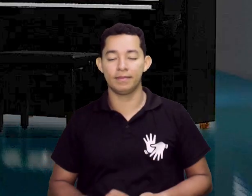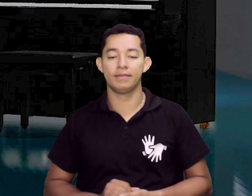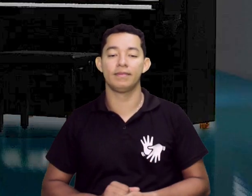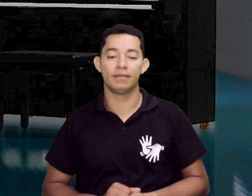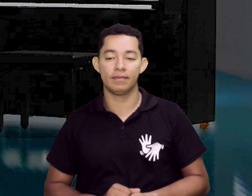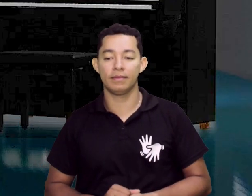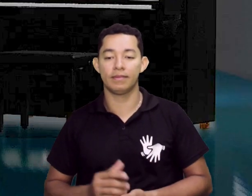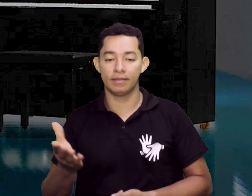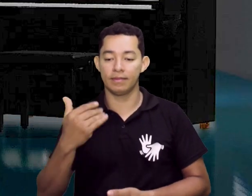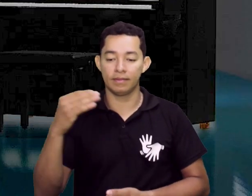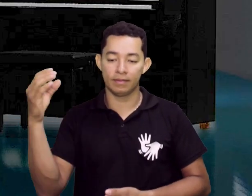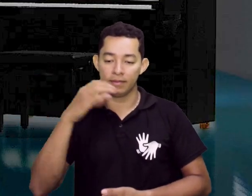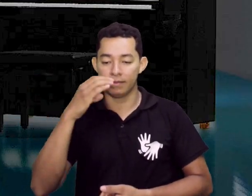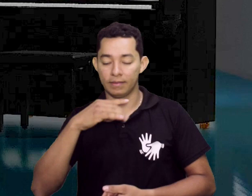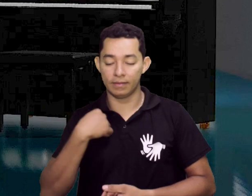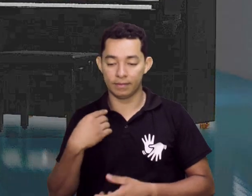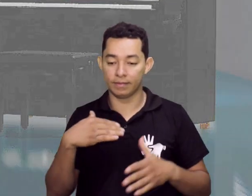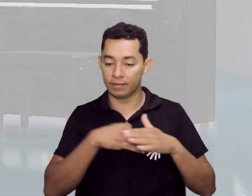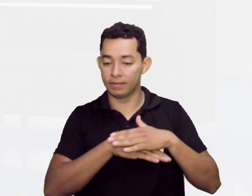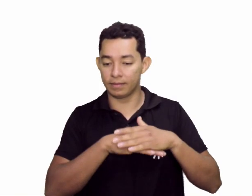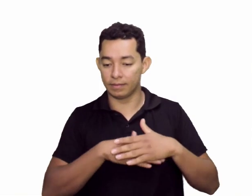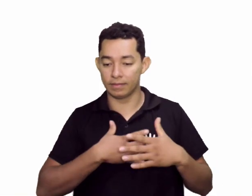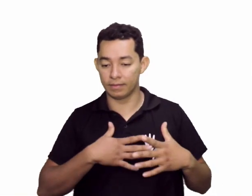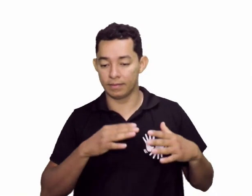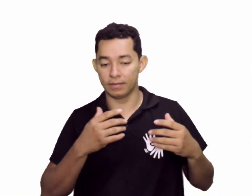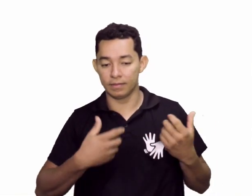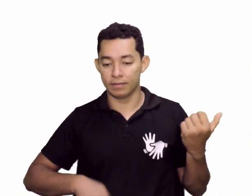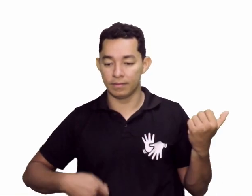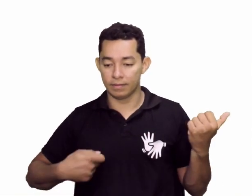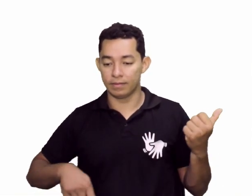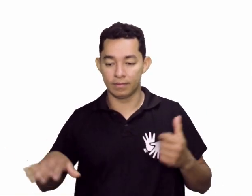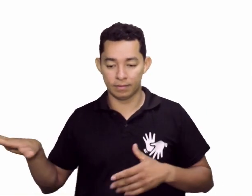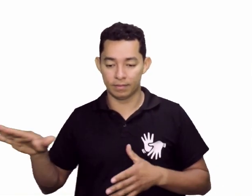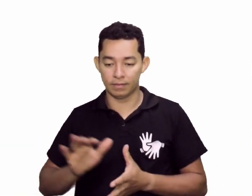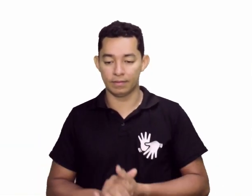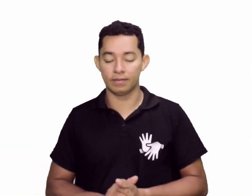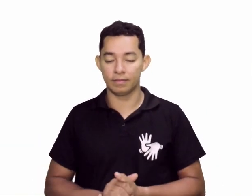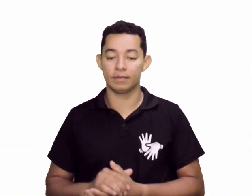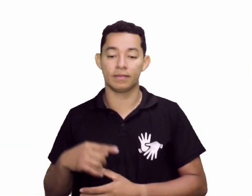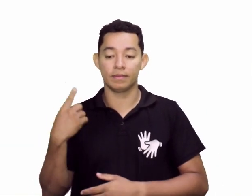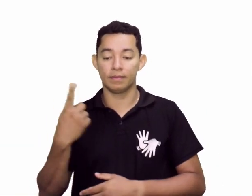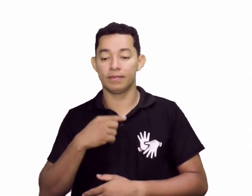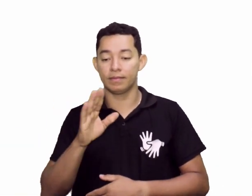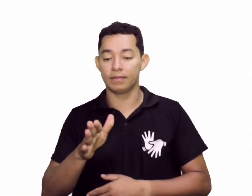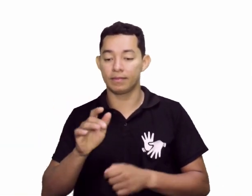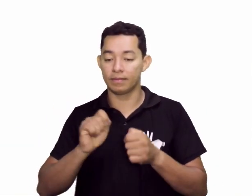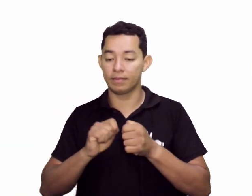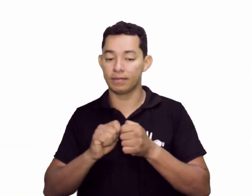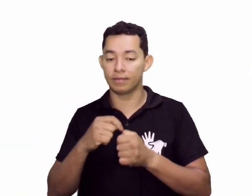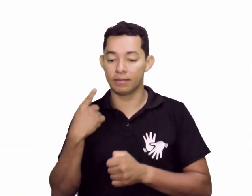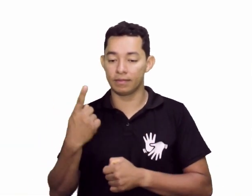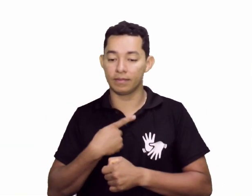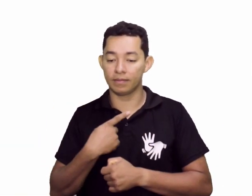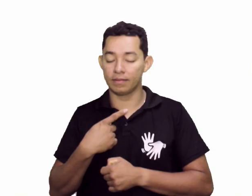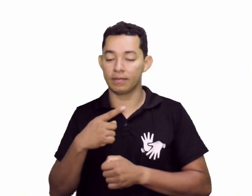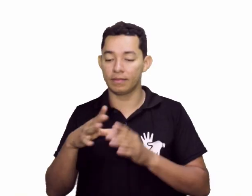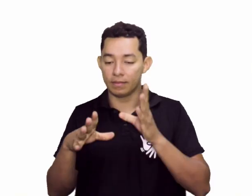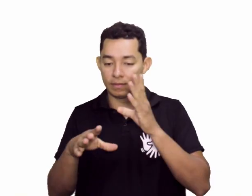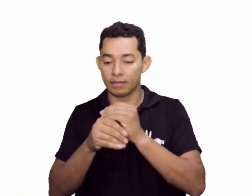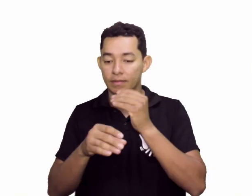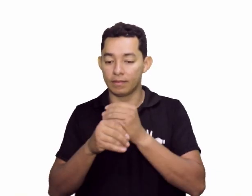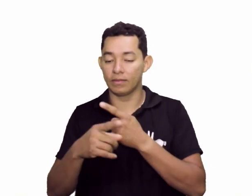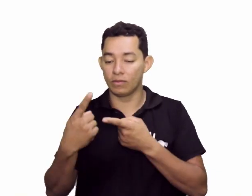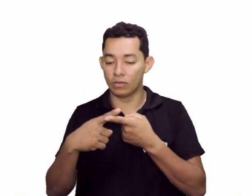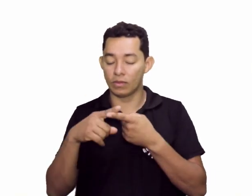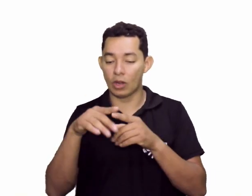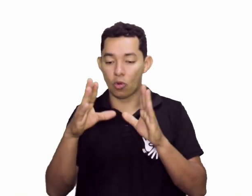Pronto, rapidão. Deixa eu colocar meu violão na estante dele, tá? Que aí a gente já vai fazer a nossa revisão, porque tem um conteúdo aí